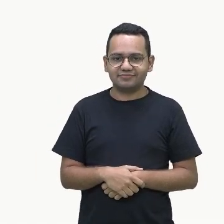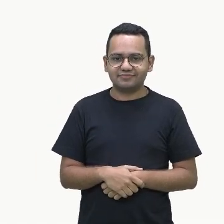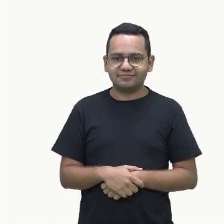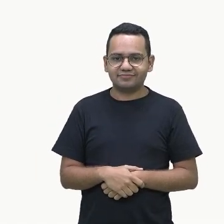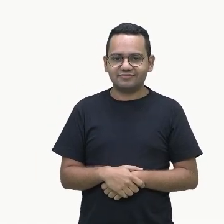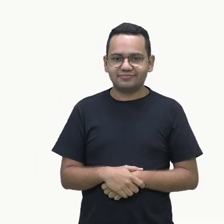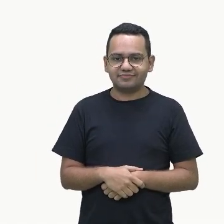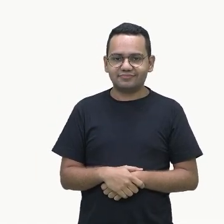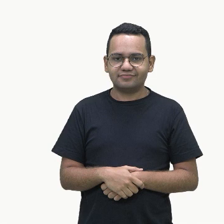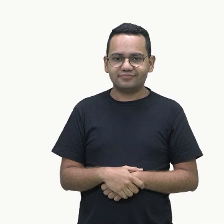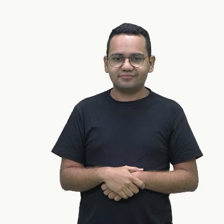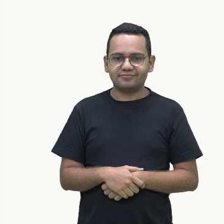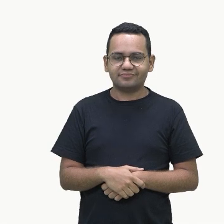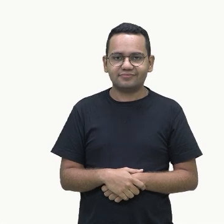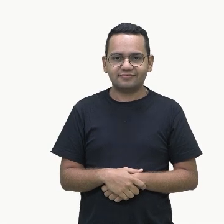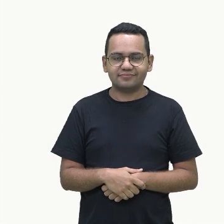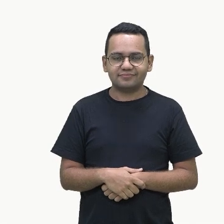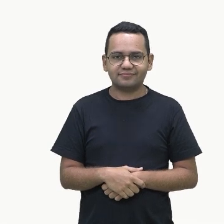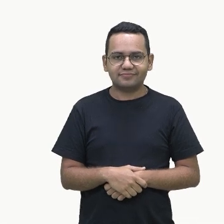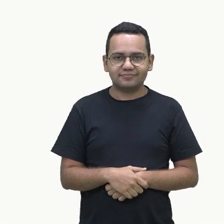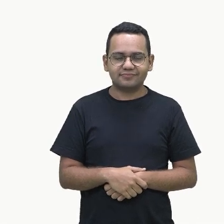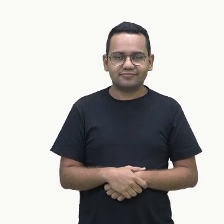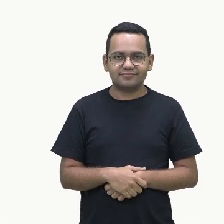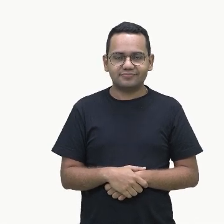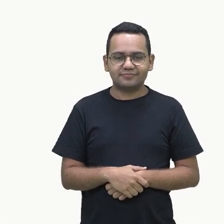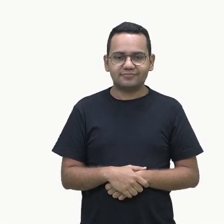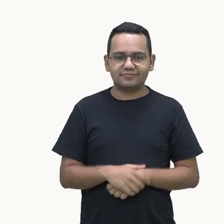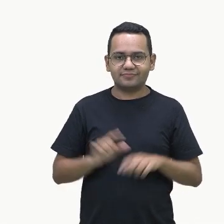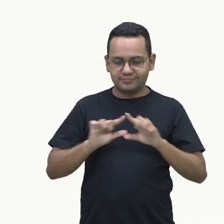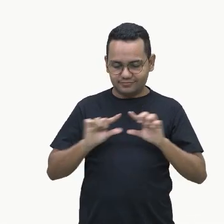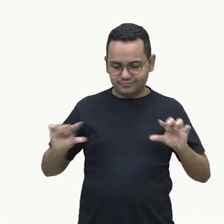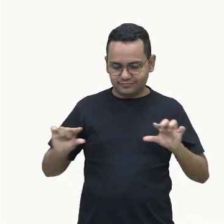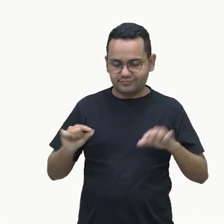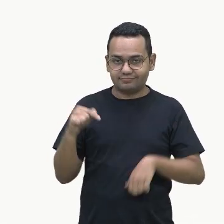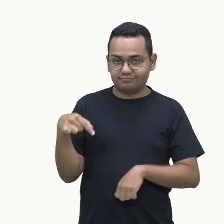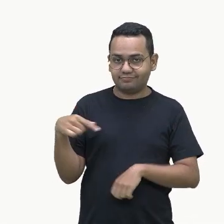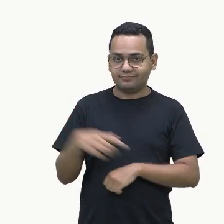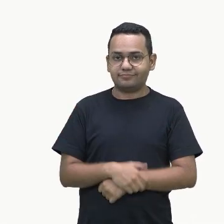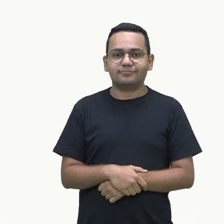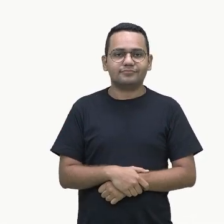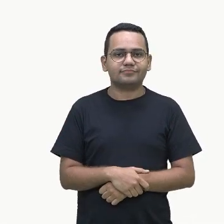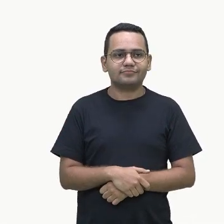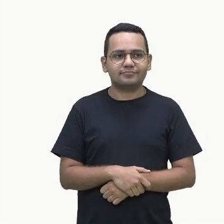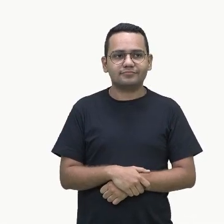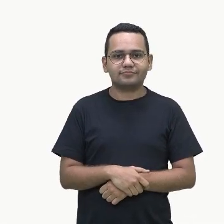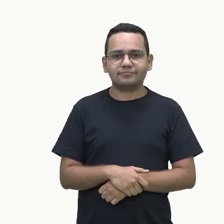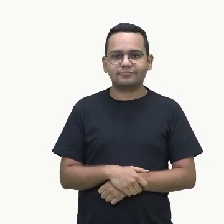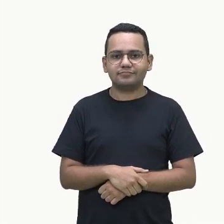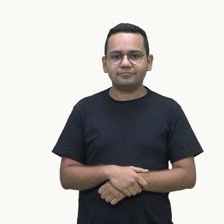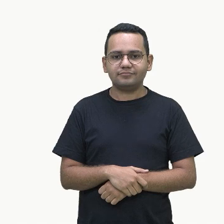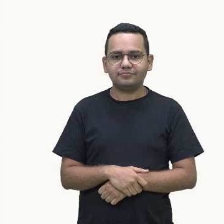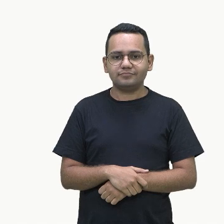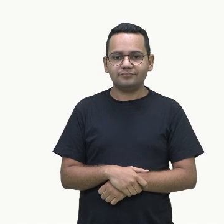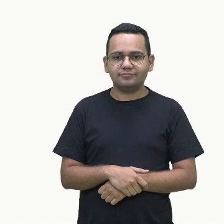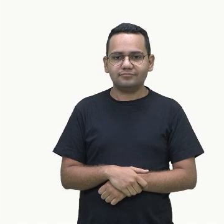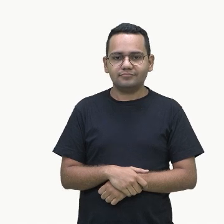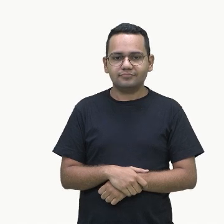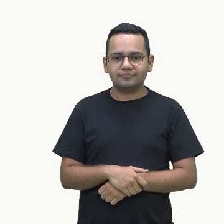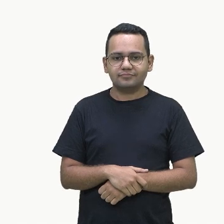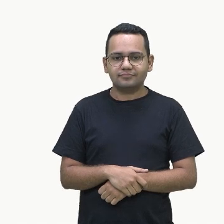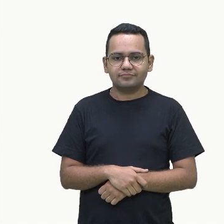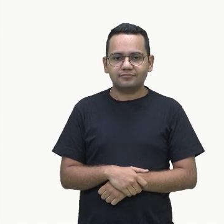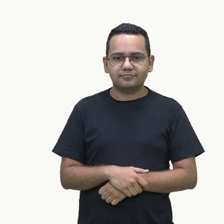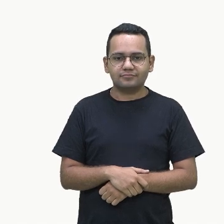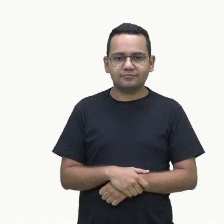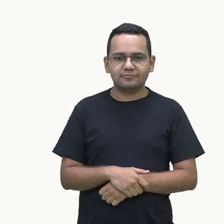do quadrado dos catetos. Ou seja, ó, se eu for olhar, ó, tá